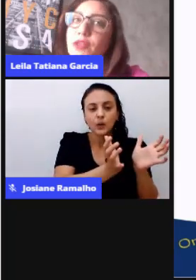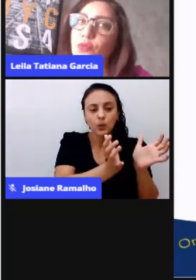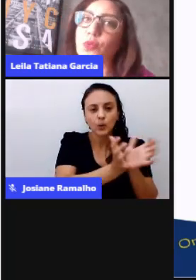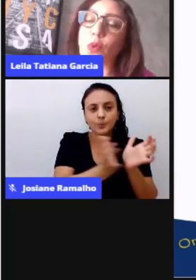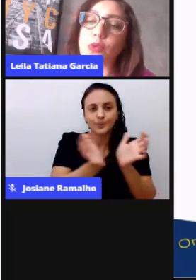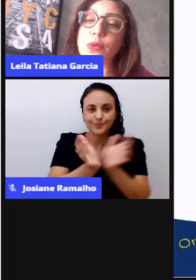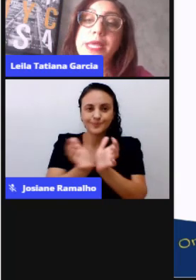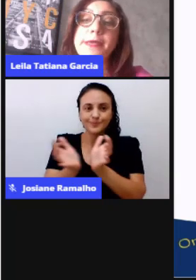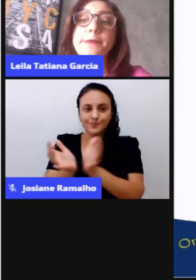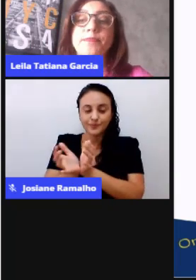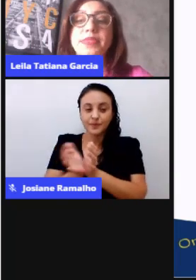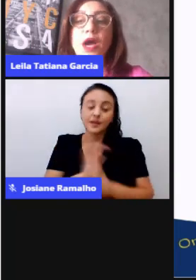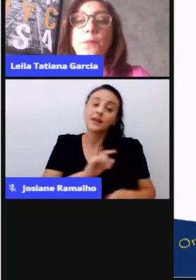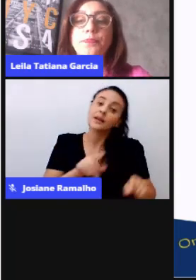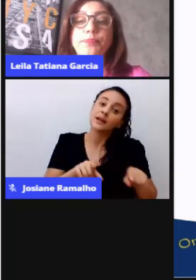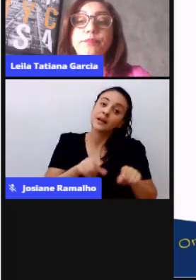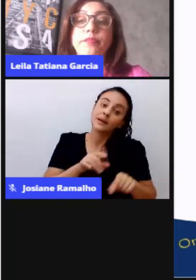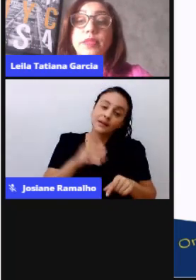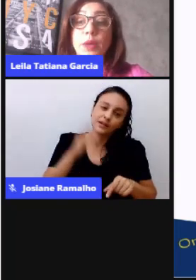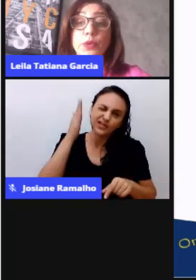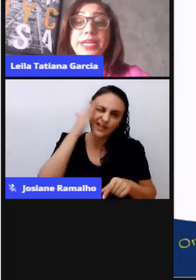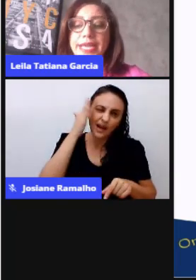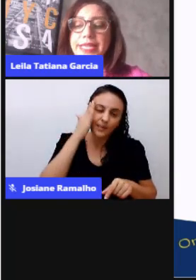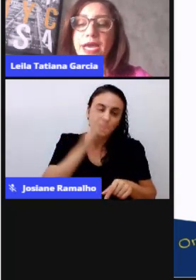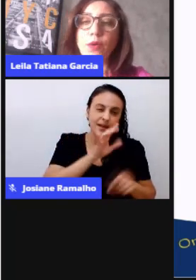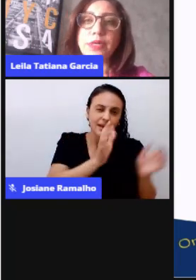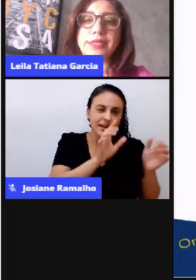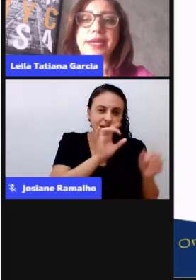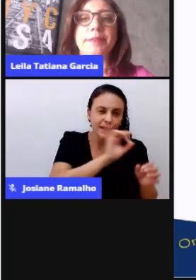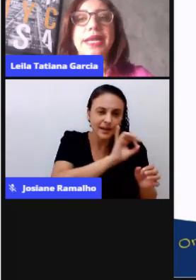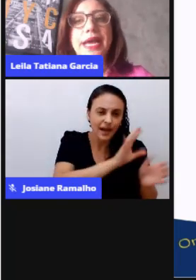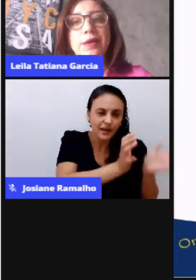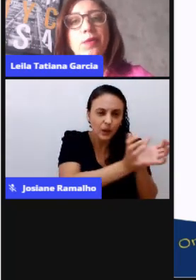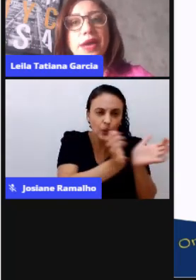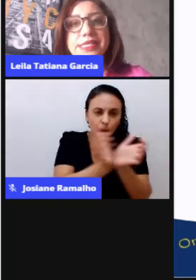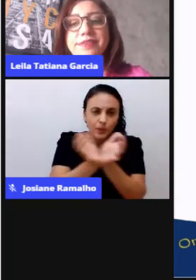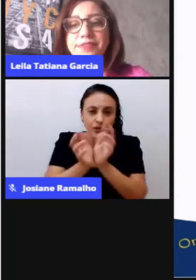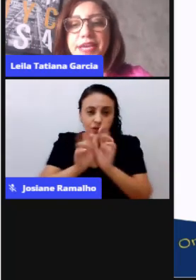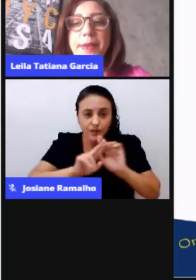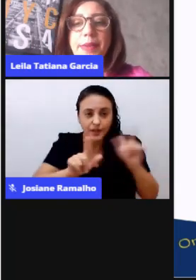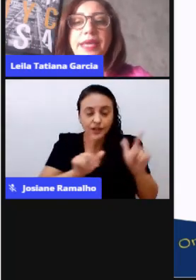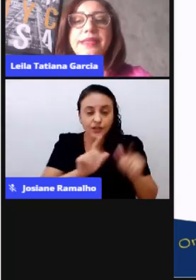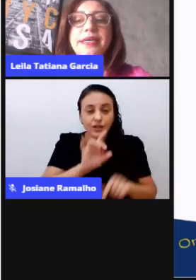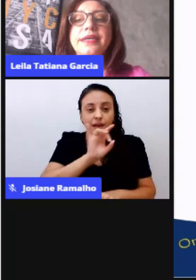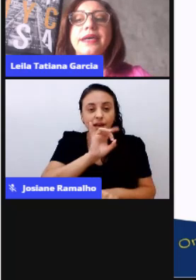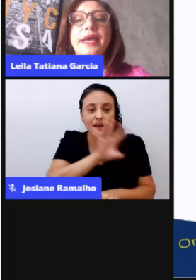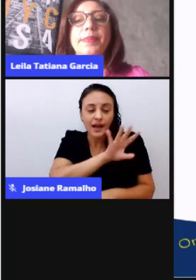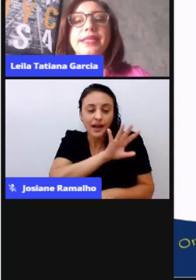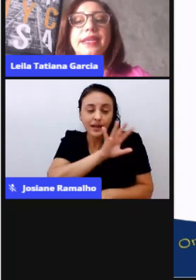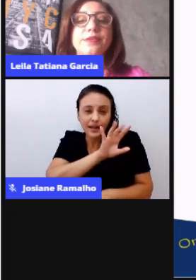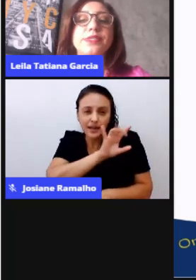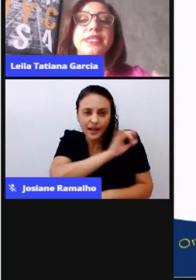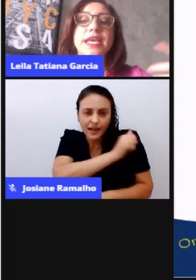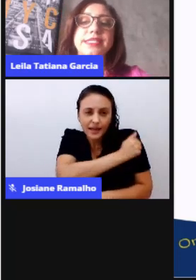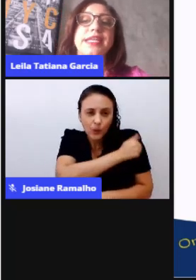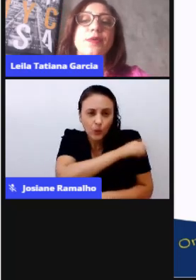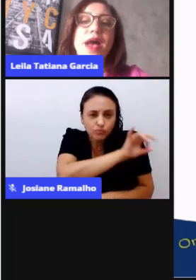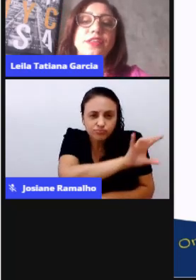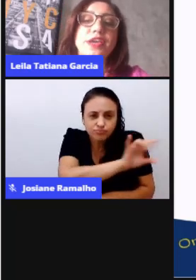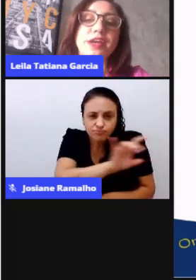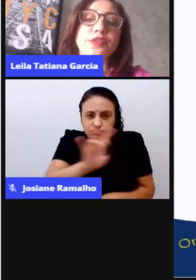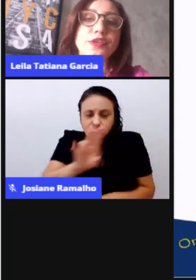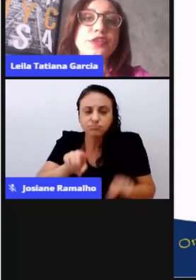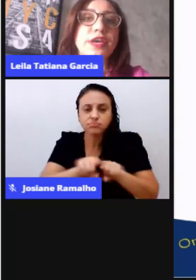aluno é diferente um do outro. Então, por que não trabalhar com essa ferramenta para traduzir